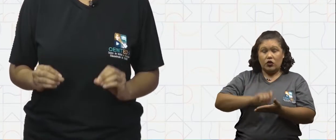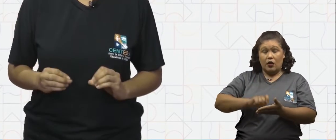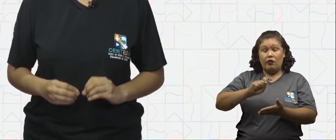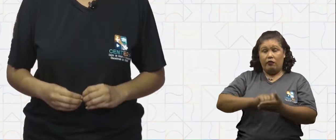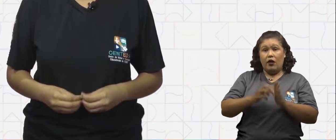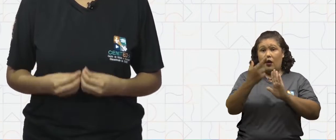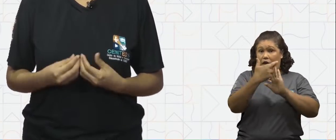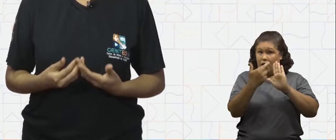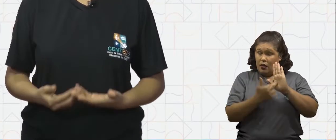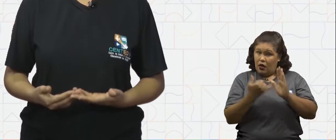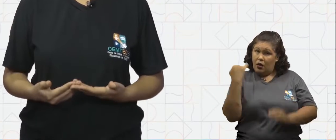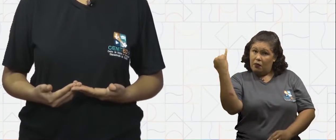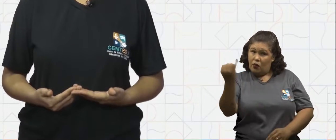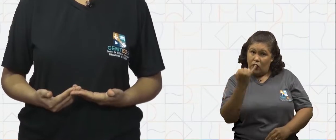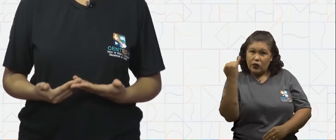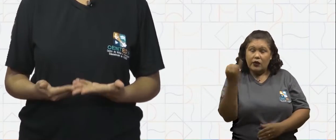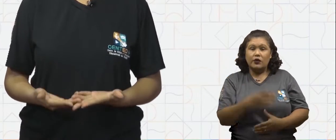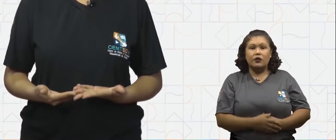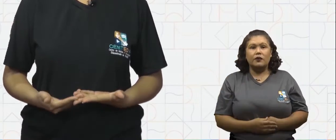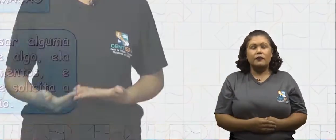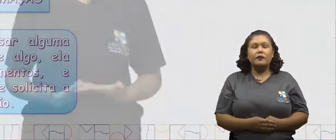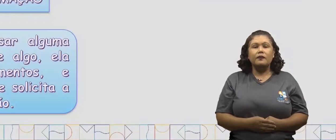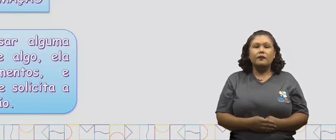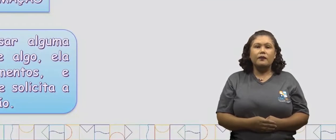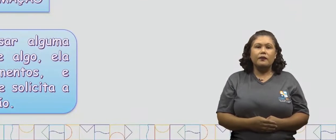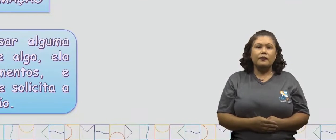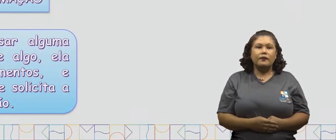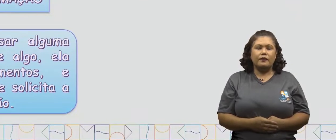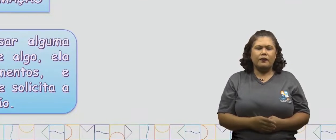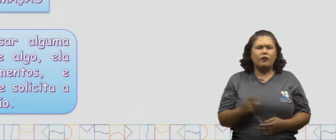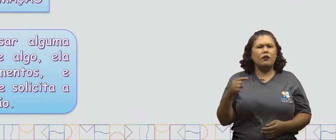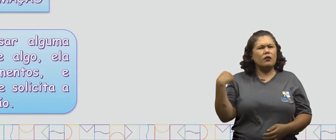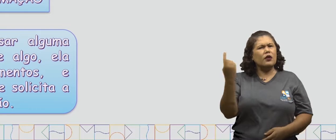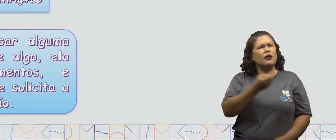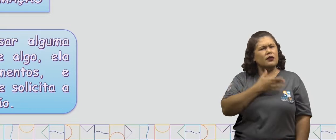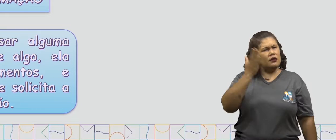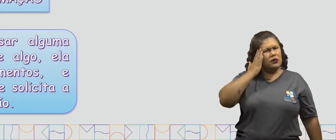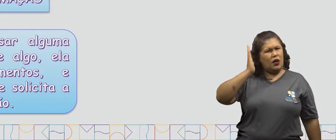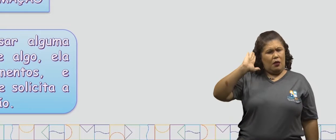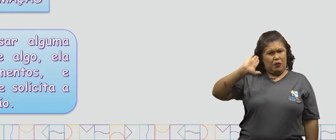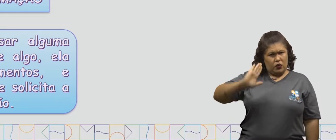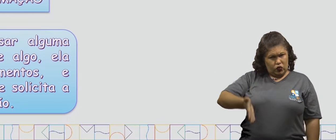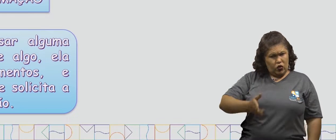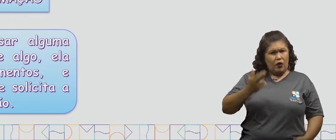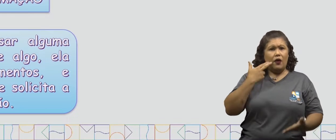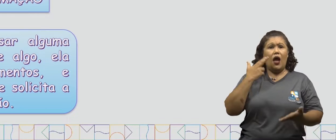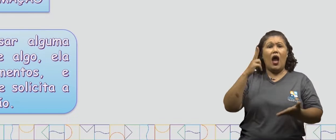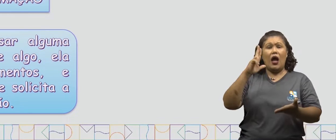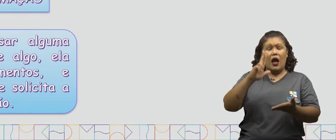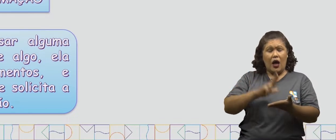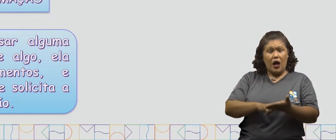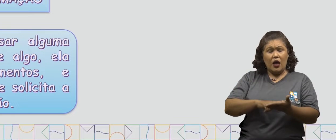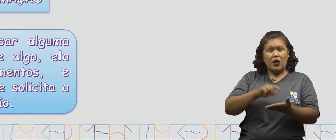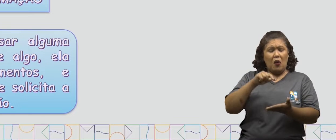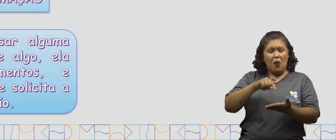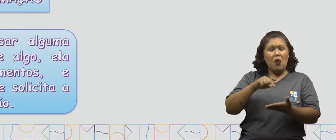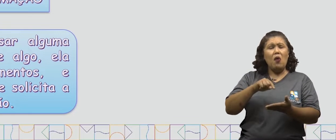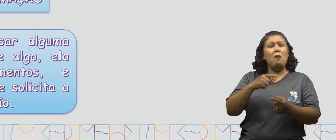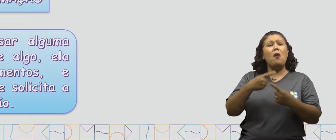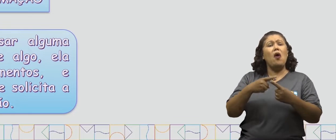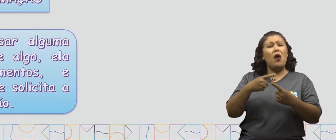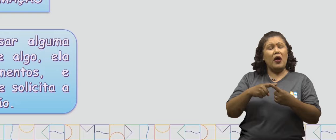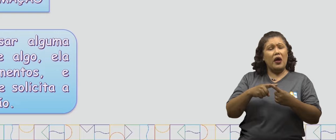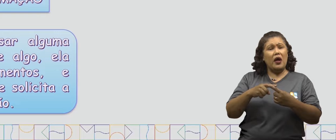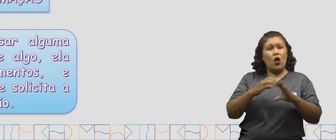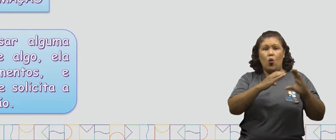muito importantes para a nossa produção ser um sucesso. Nós já sabemos que a carta é escrita para a comunicação